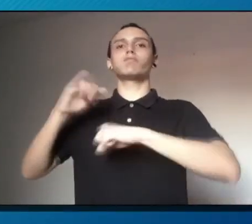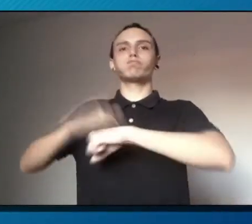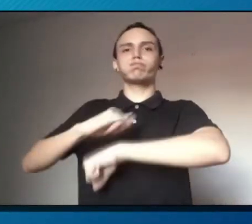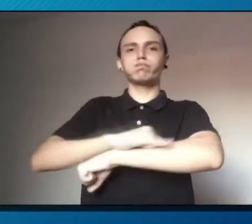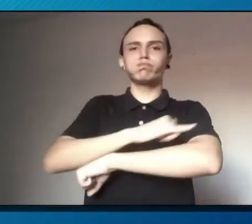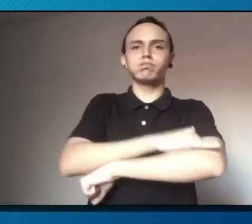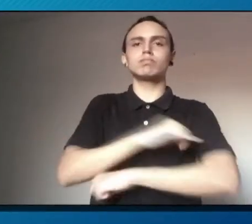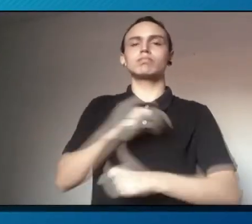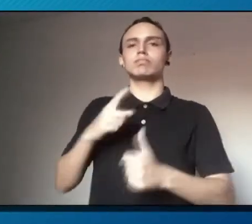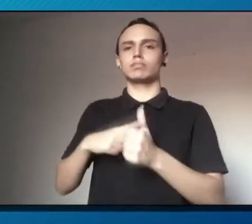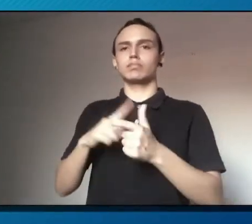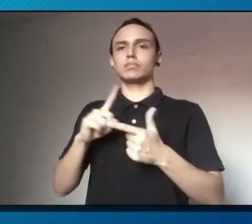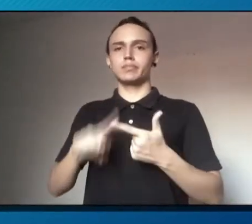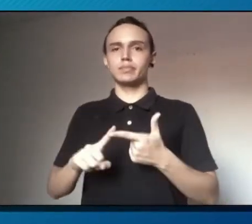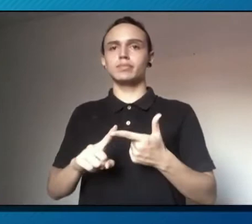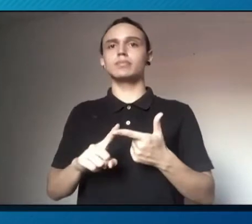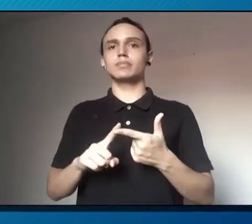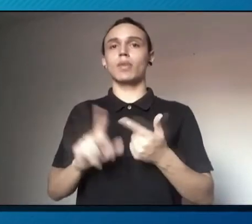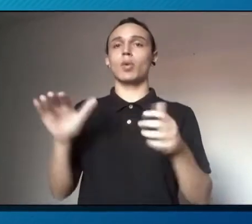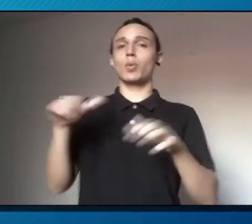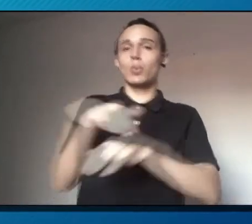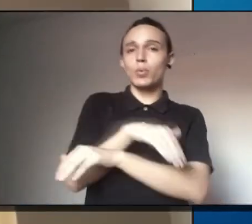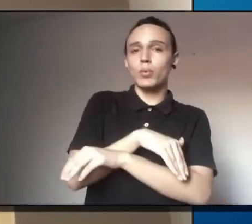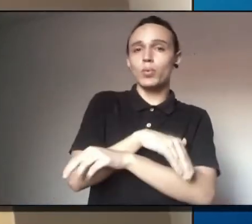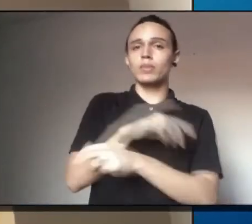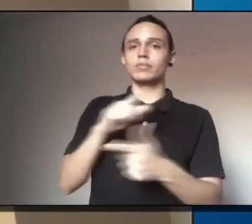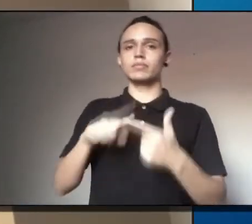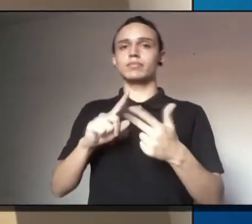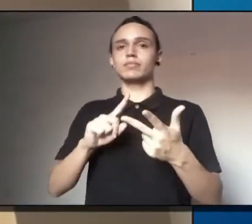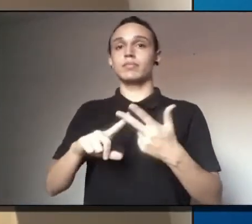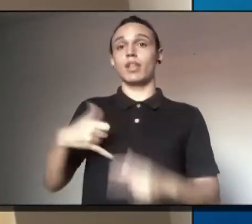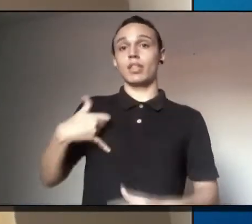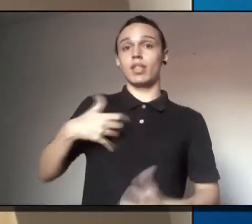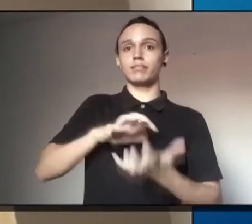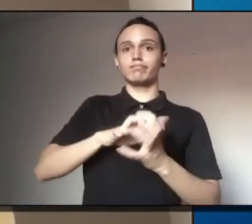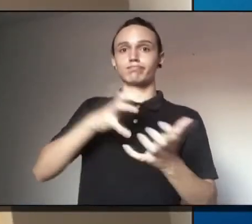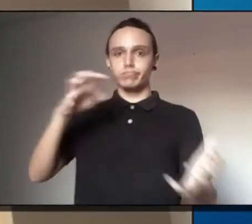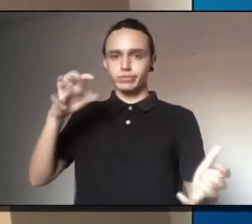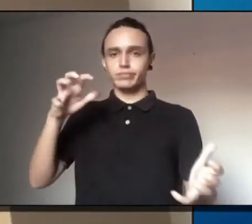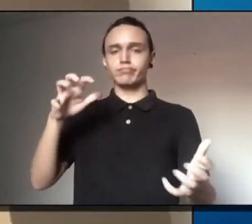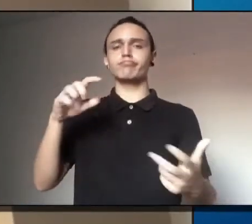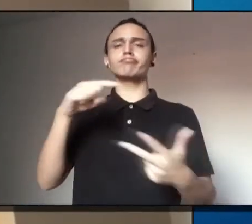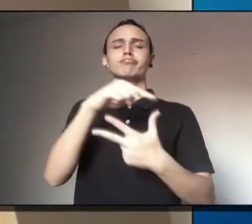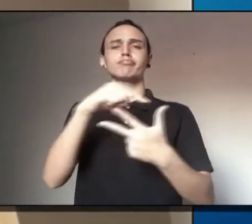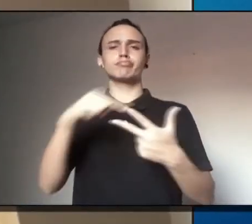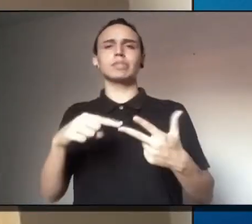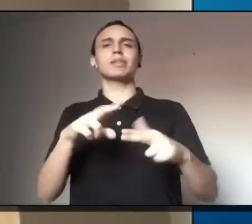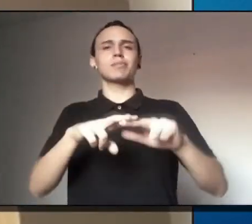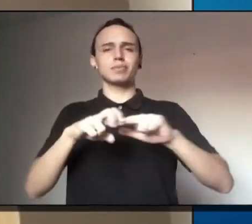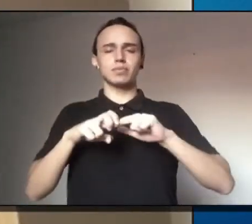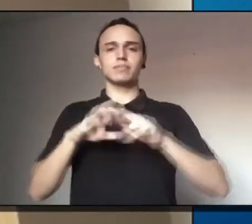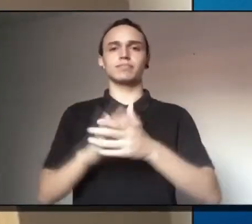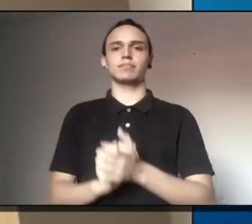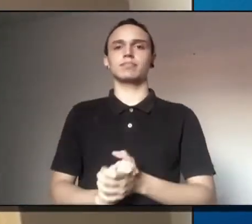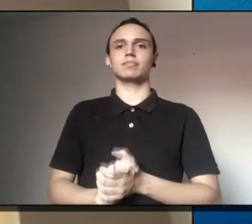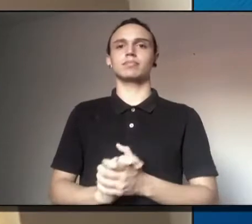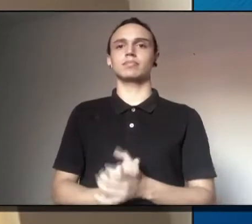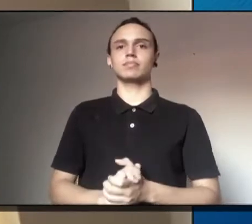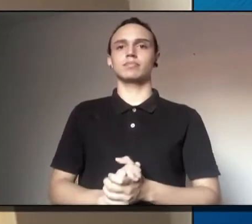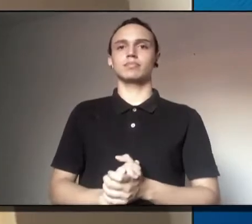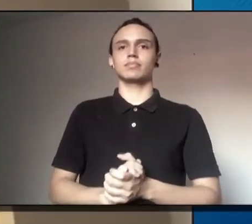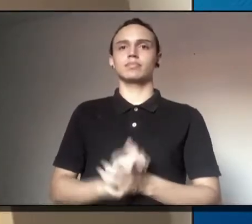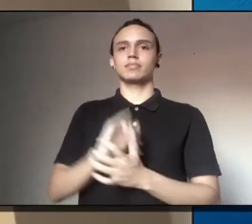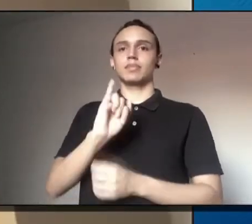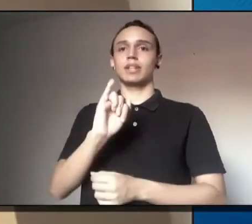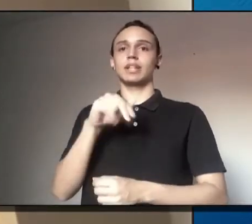obesidade, ao sedentarismo e à idade, a diminuição da insulina não é tão marcada. Então, a